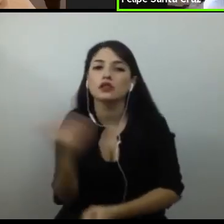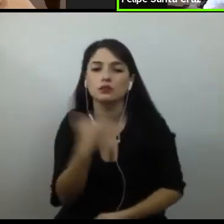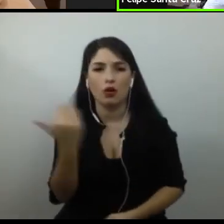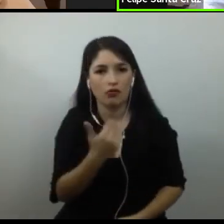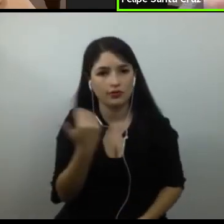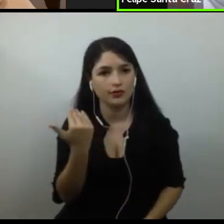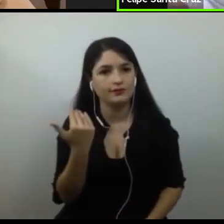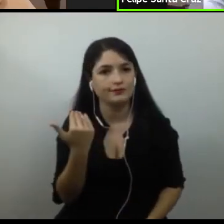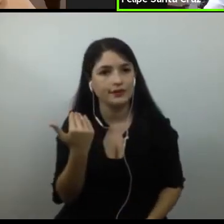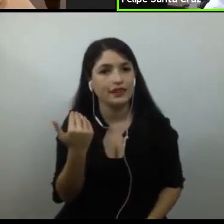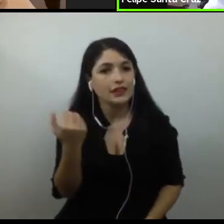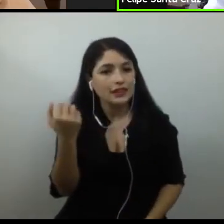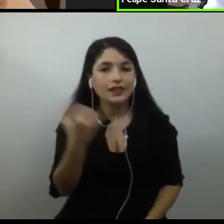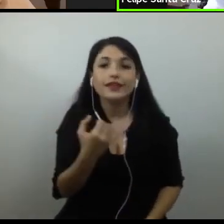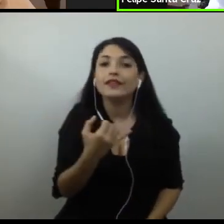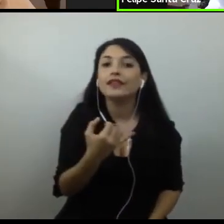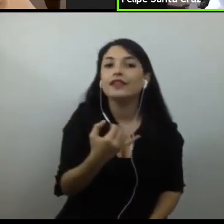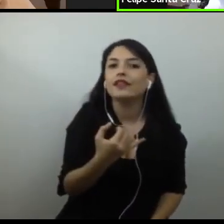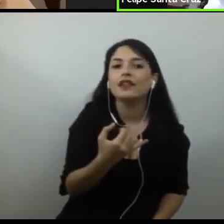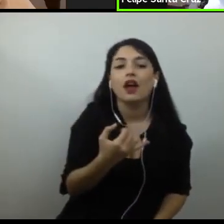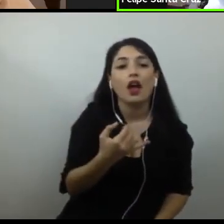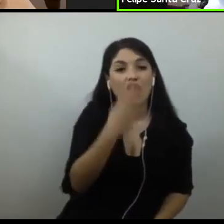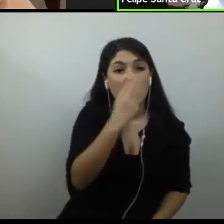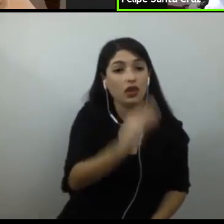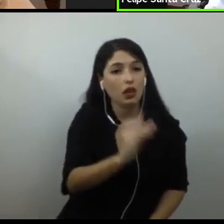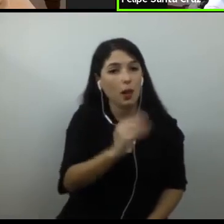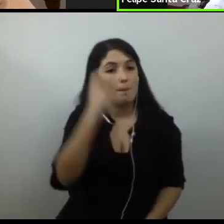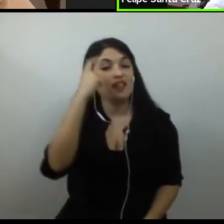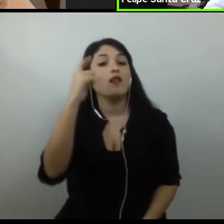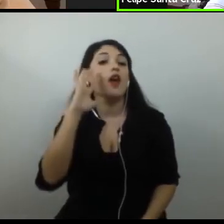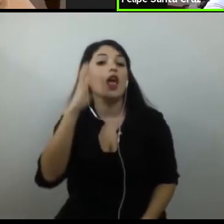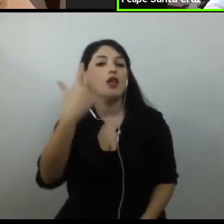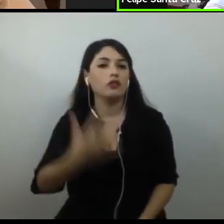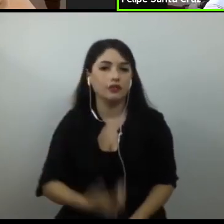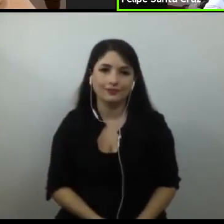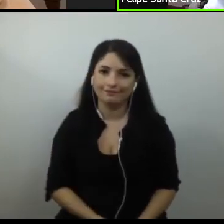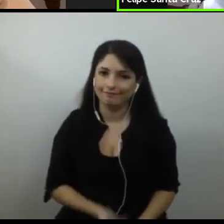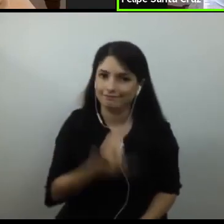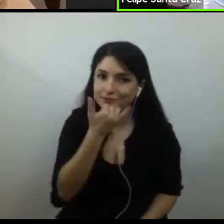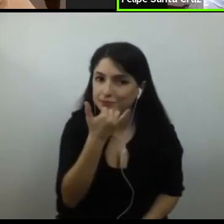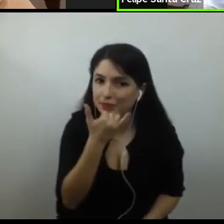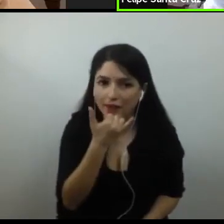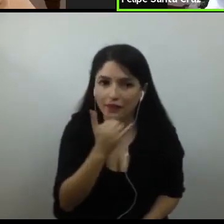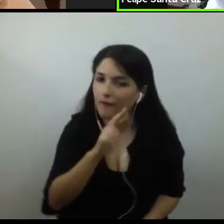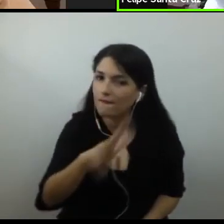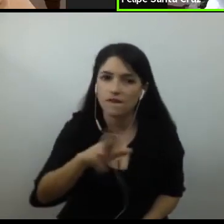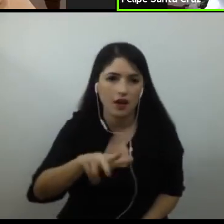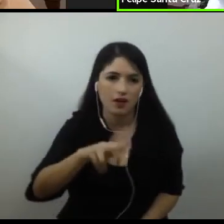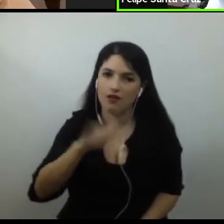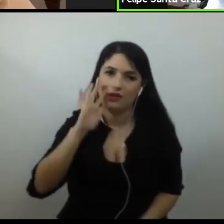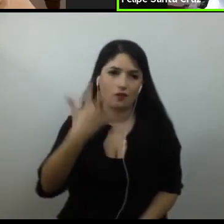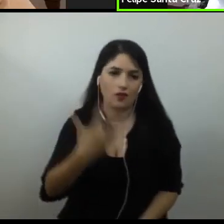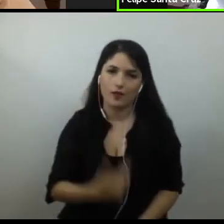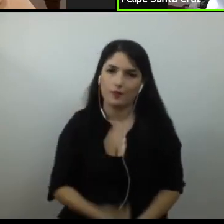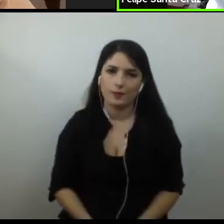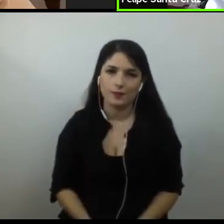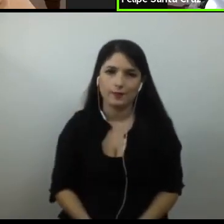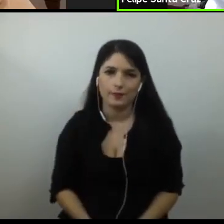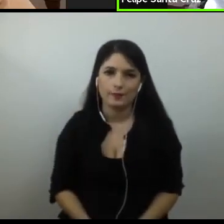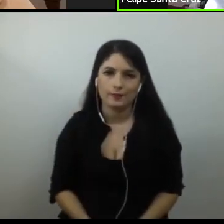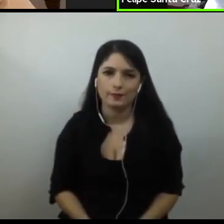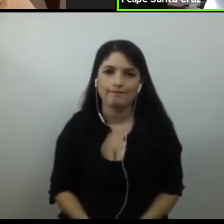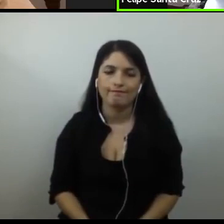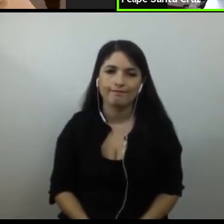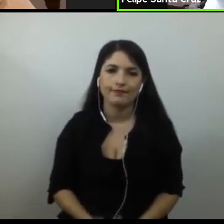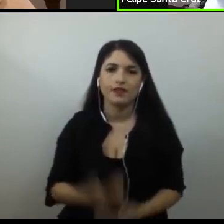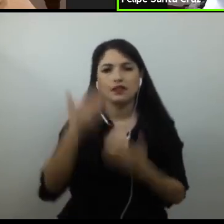com um pensamento mágico que tudo vai se resolver dentro de uma normalidade que não há. Obrigado, Marco, pelo convite. Obrigado